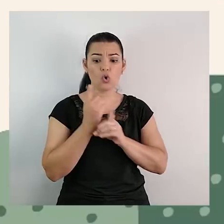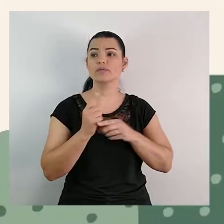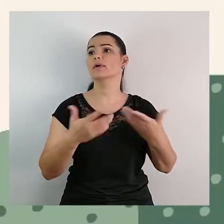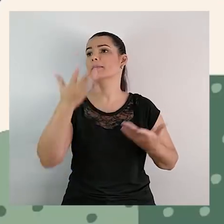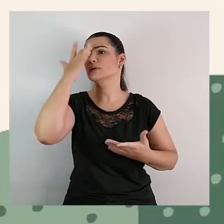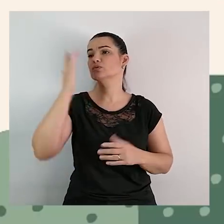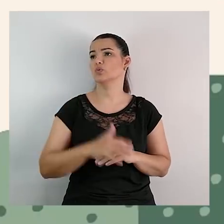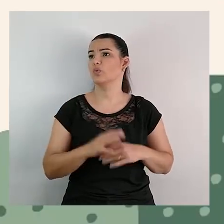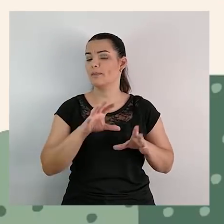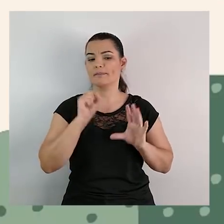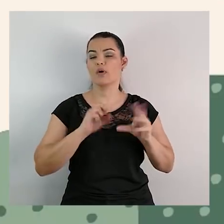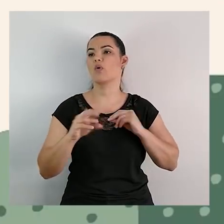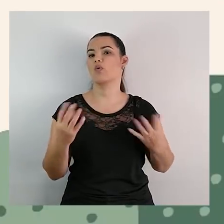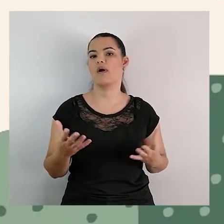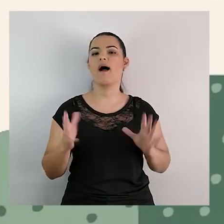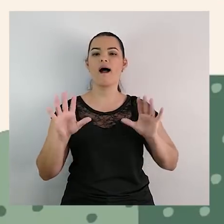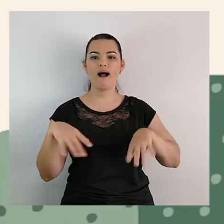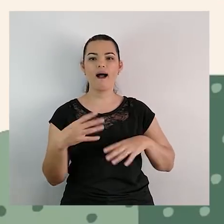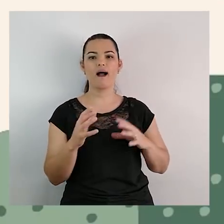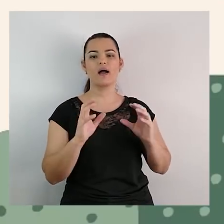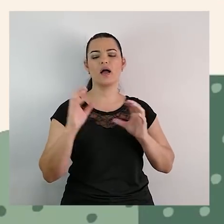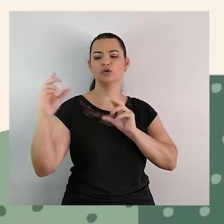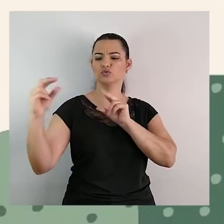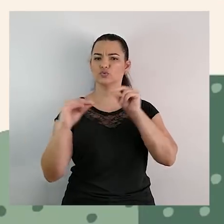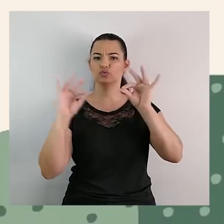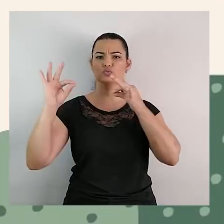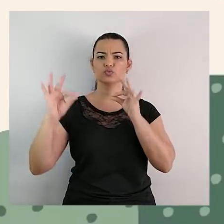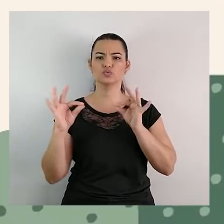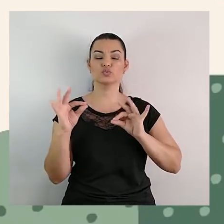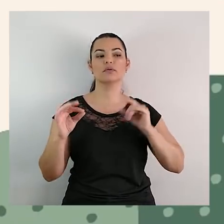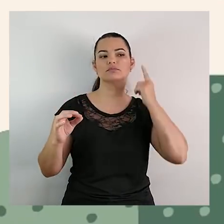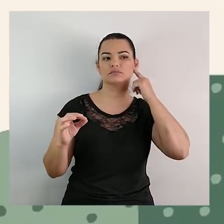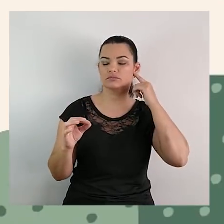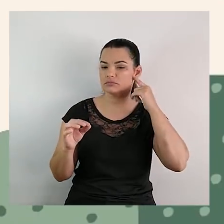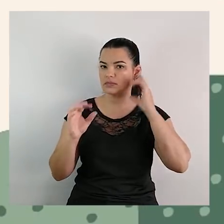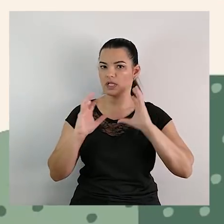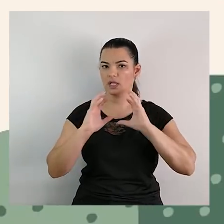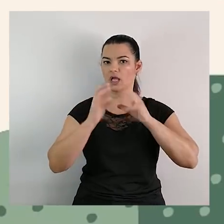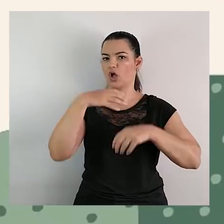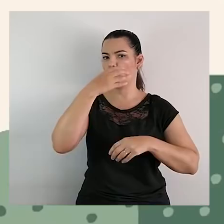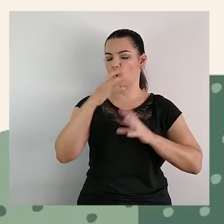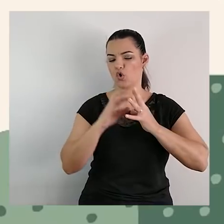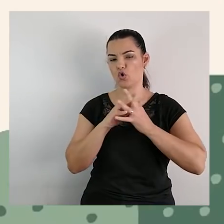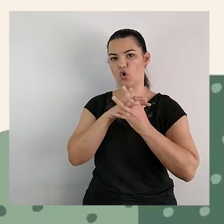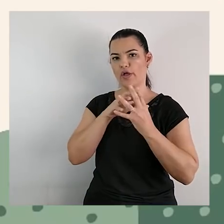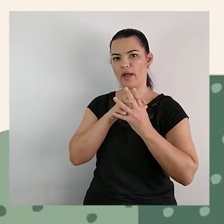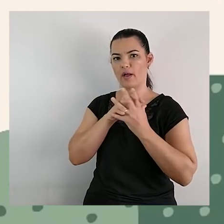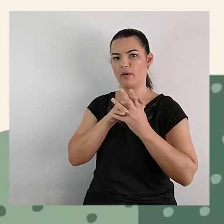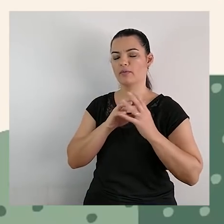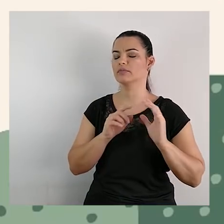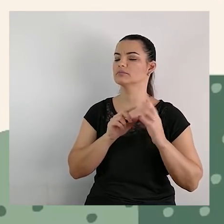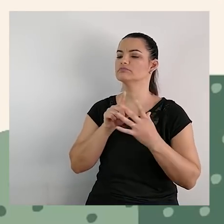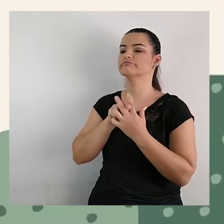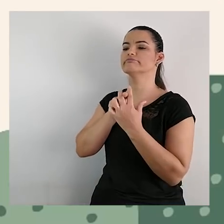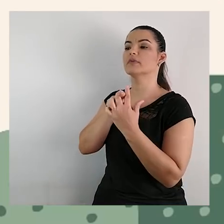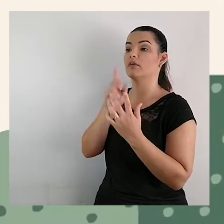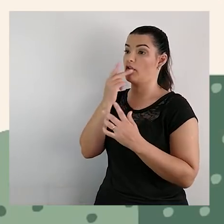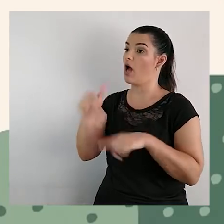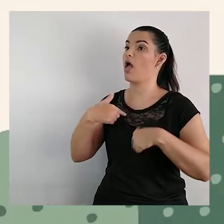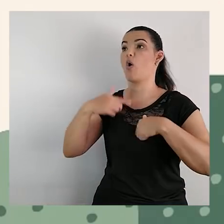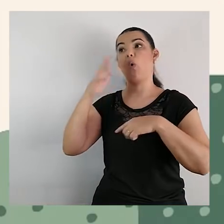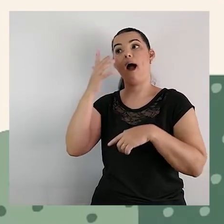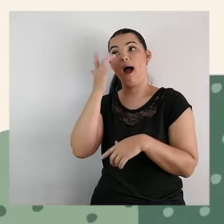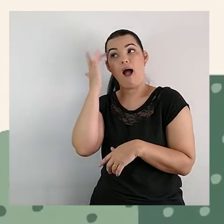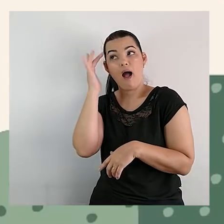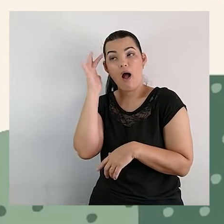zum zum, o bicho da goiaba pôs a cara para fora. Para mim, quem fez a bagunça tem asas